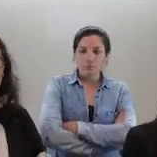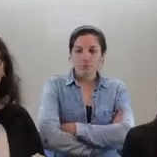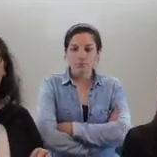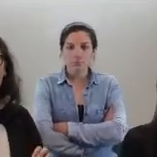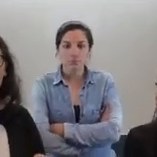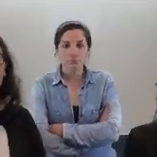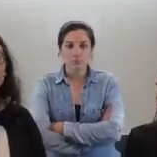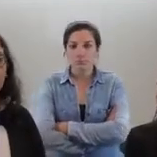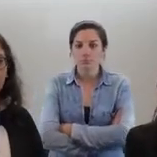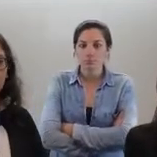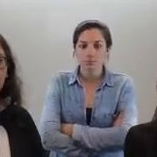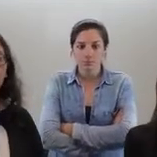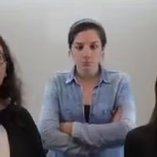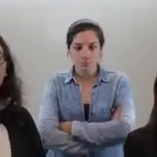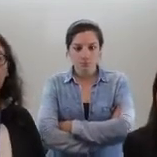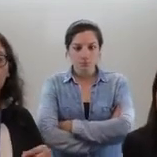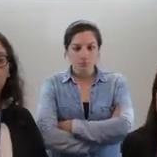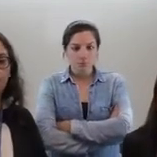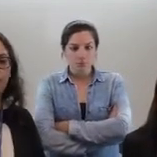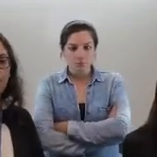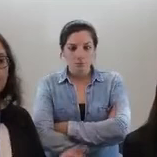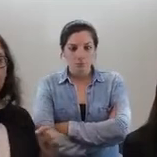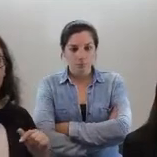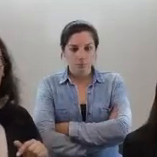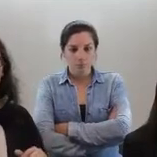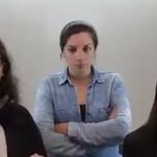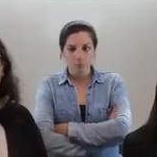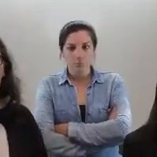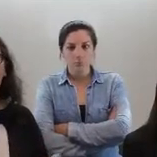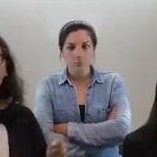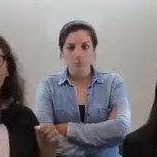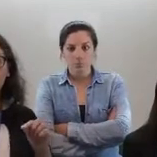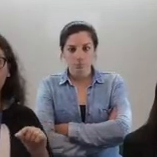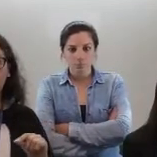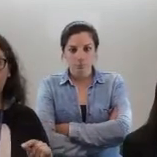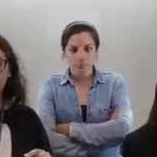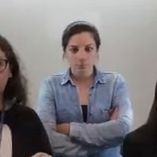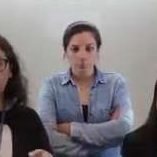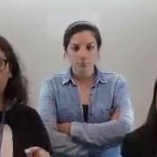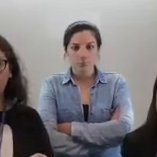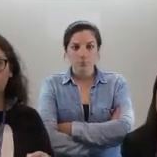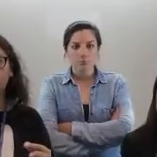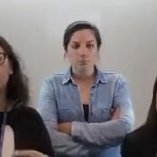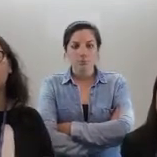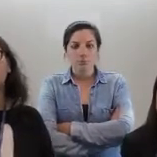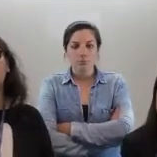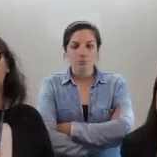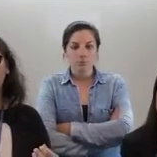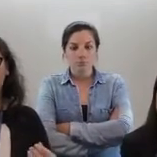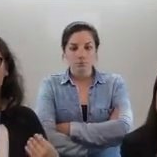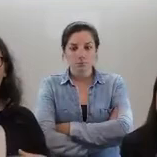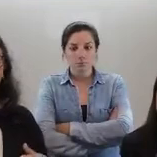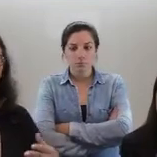Então demora um pouquinho, mas é bem rapidinho. Então, foi para minha biblioteca, aceita os termos primeiro